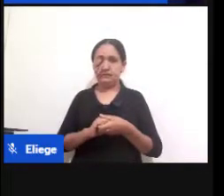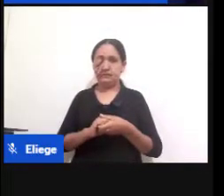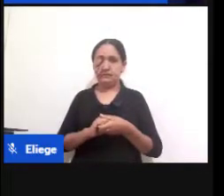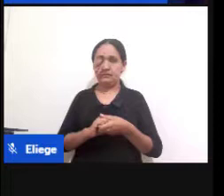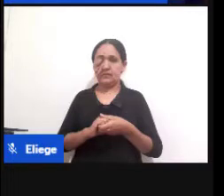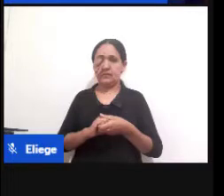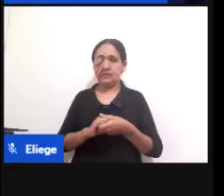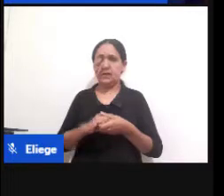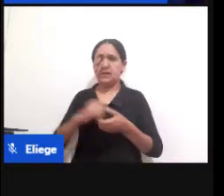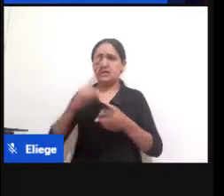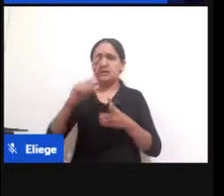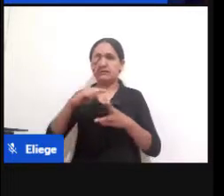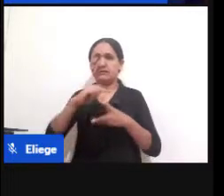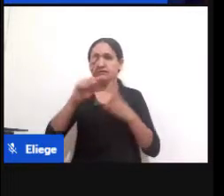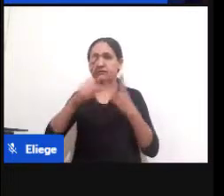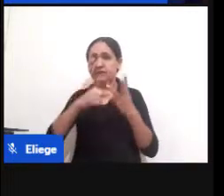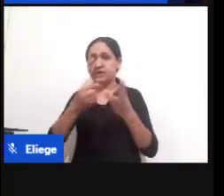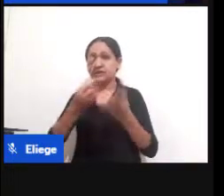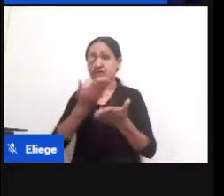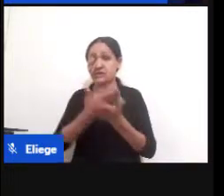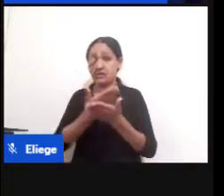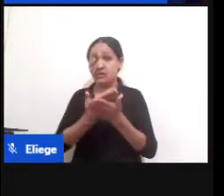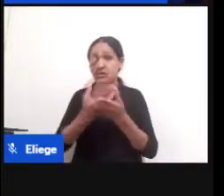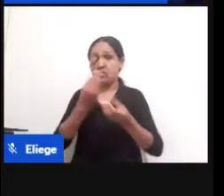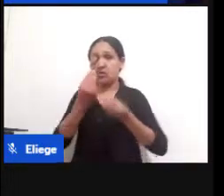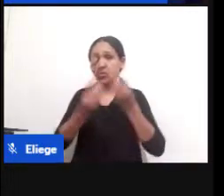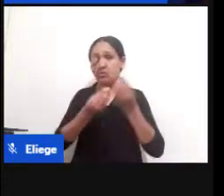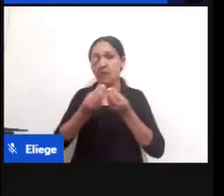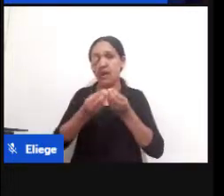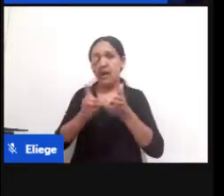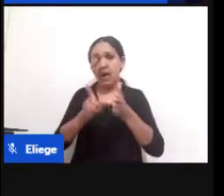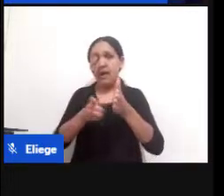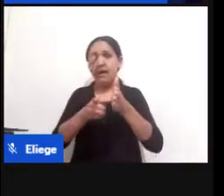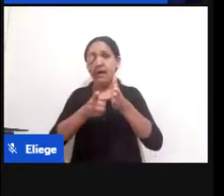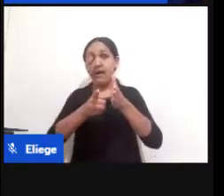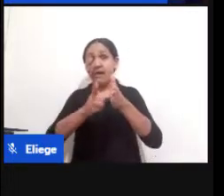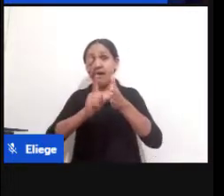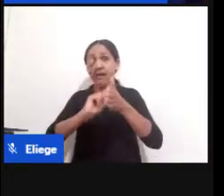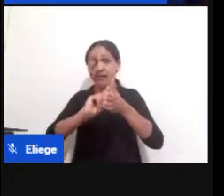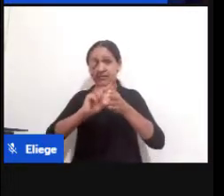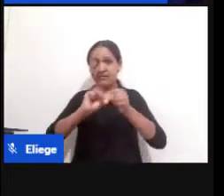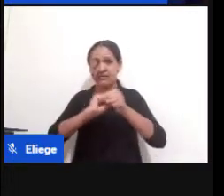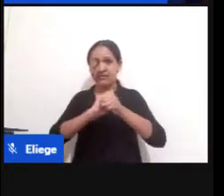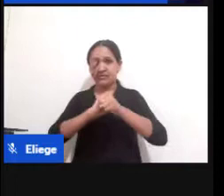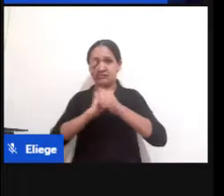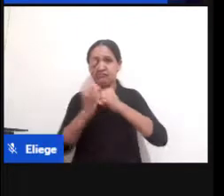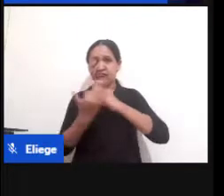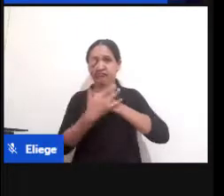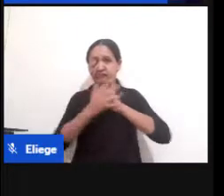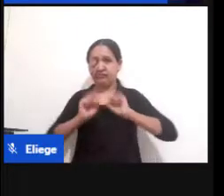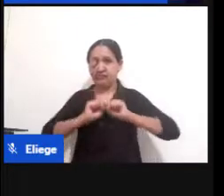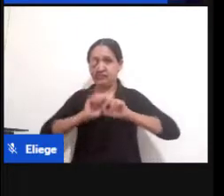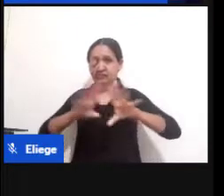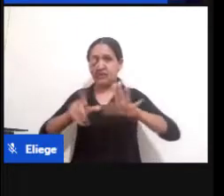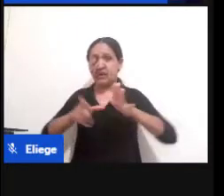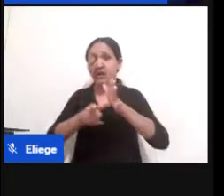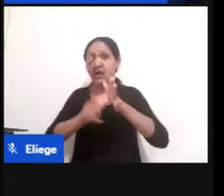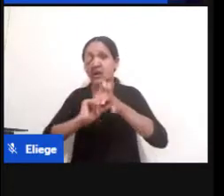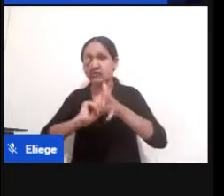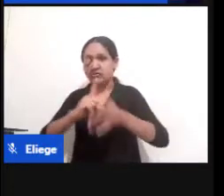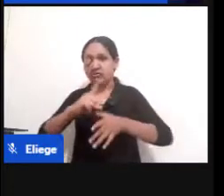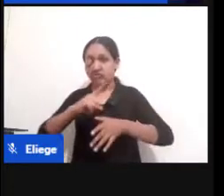Então, tipos de aula. Até antes da pandemia, a gente tinha como referência a aula